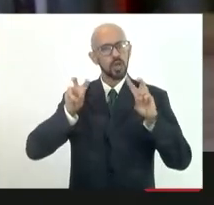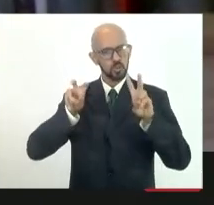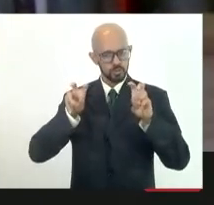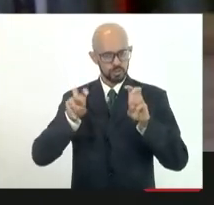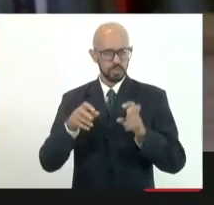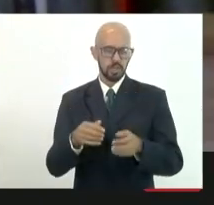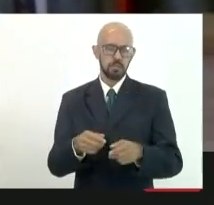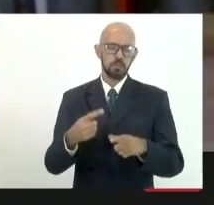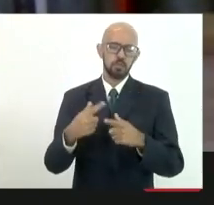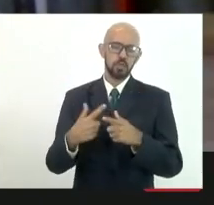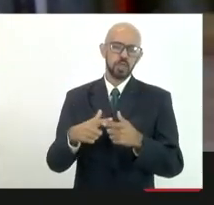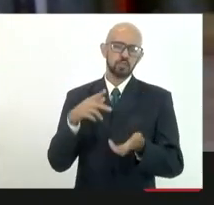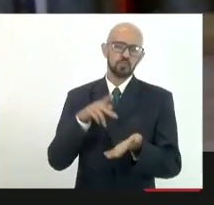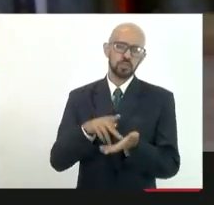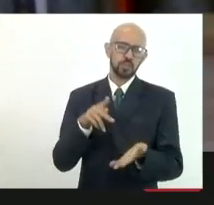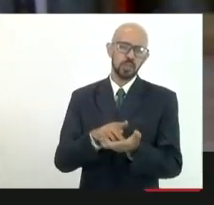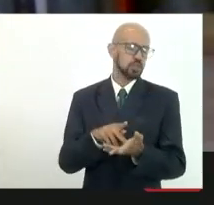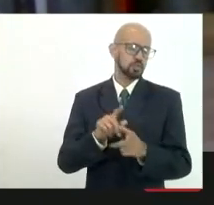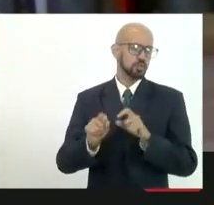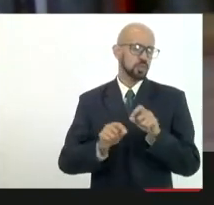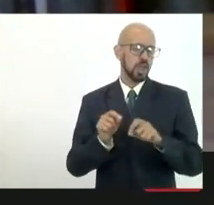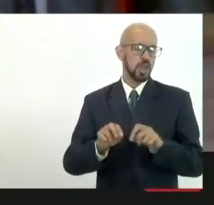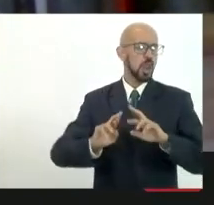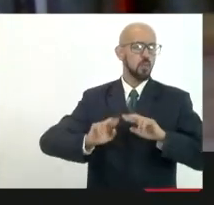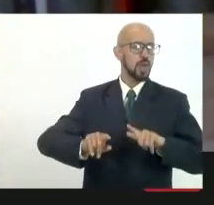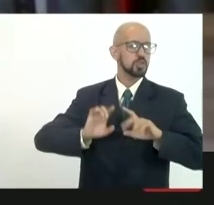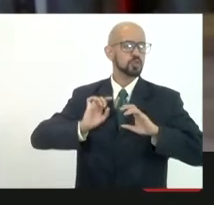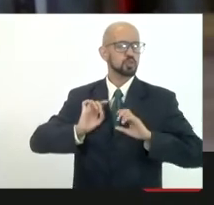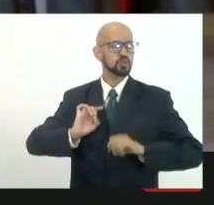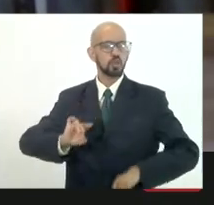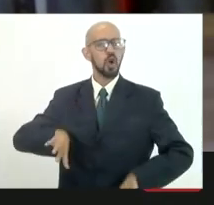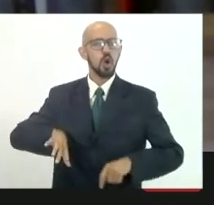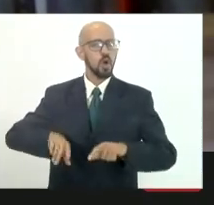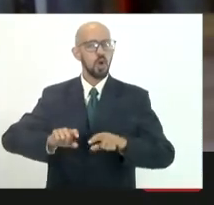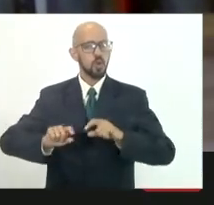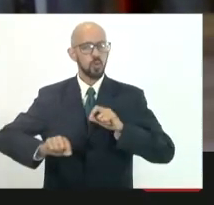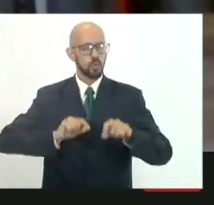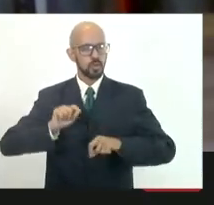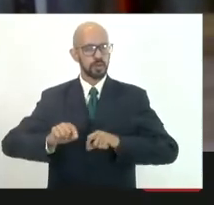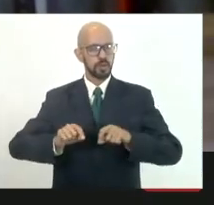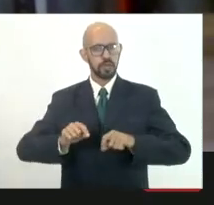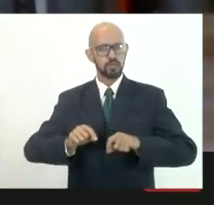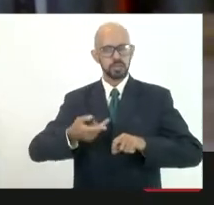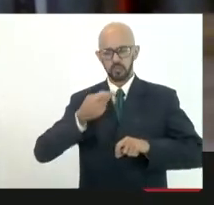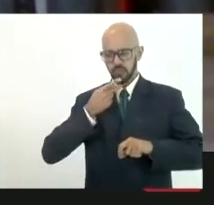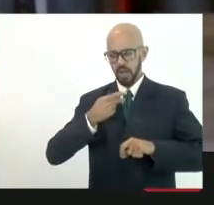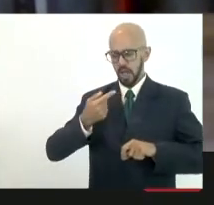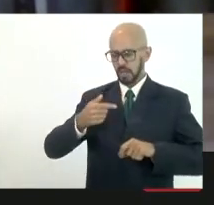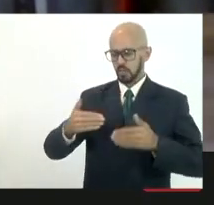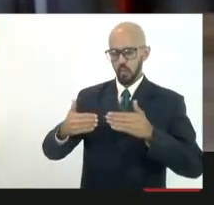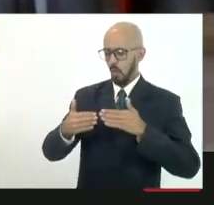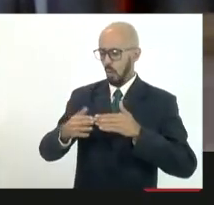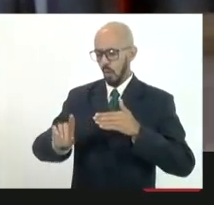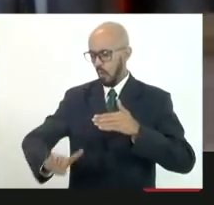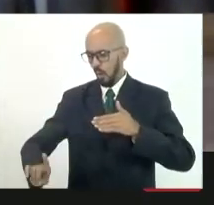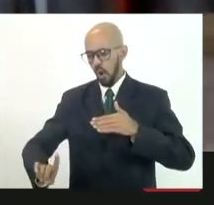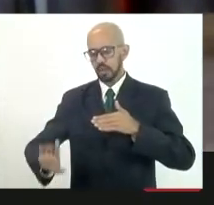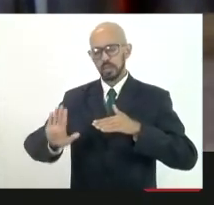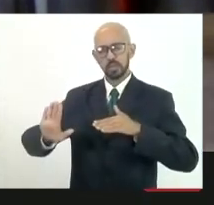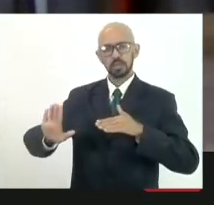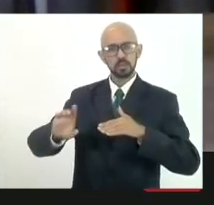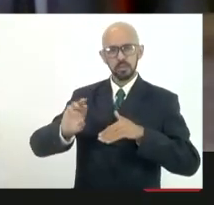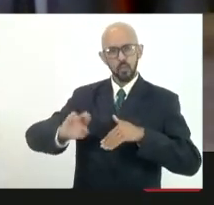fato, não basta não compactuar. Infelizmente, a gente vive um cenário em que não